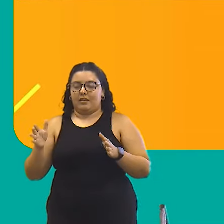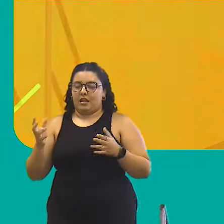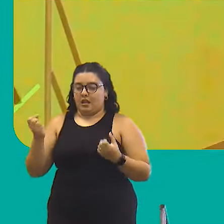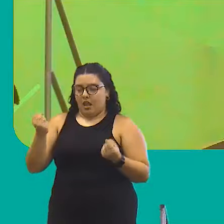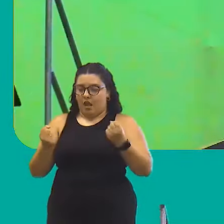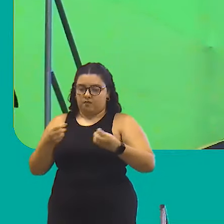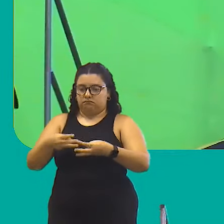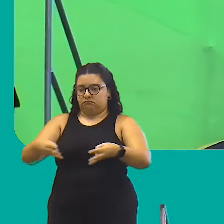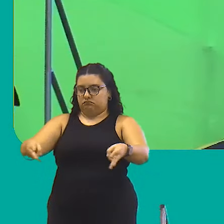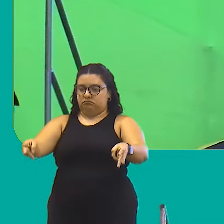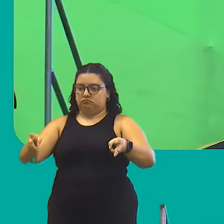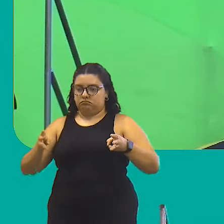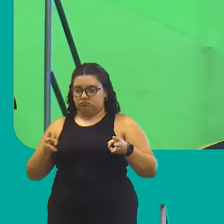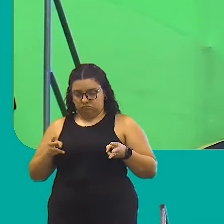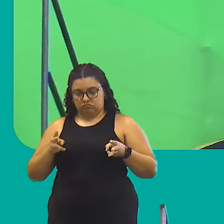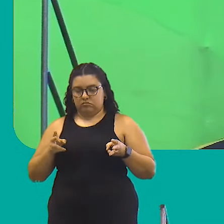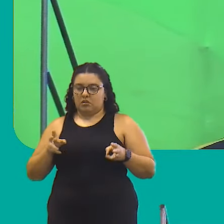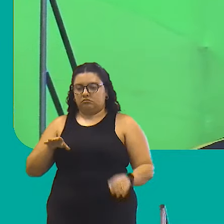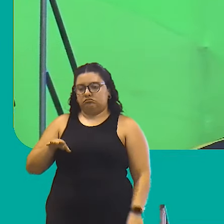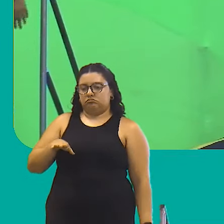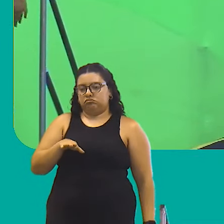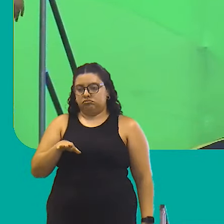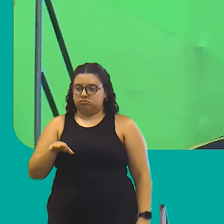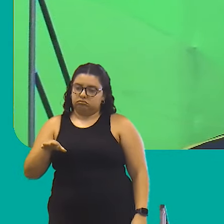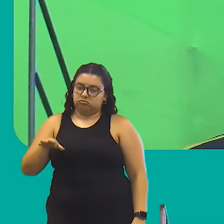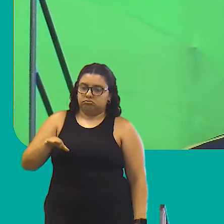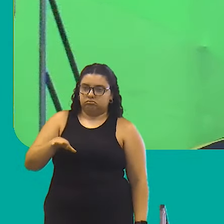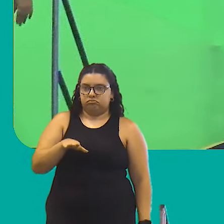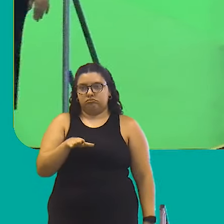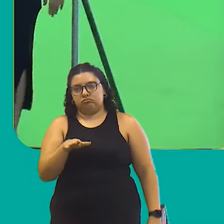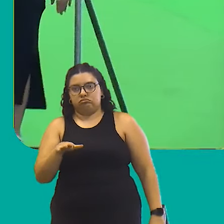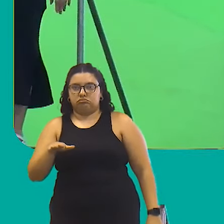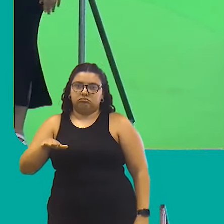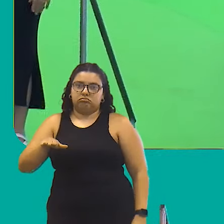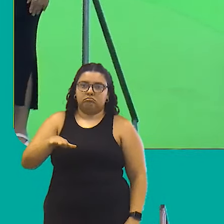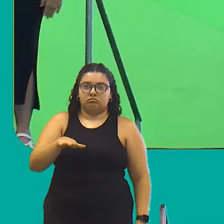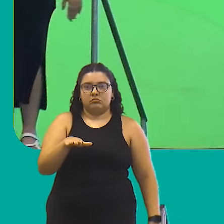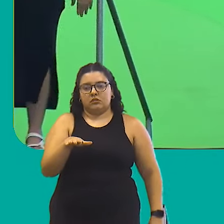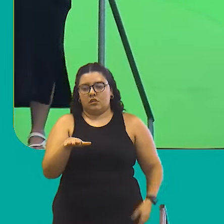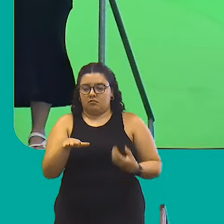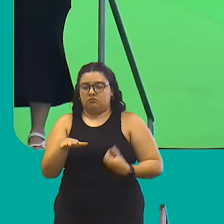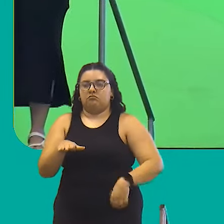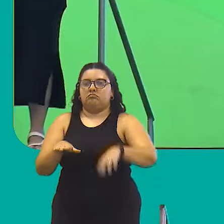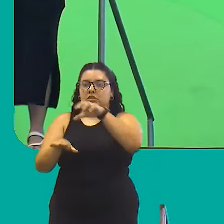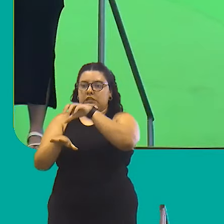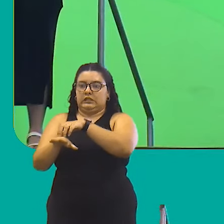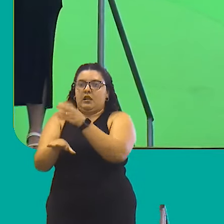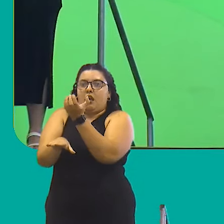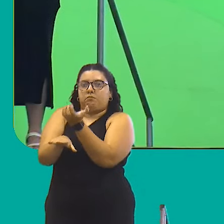Consegue imaginar que o elétron seja uma caminhonete? Tem lá a caçamba atrás?